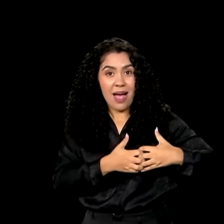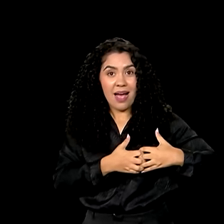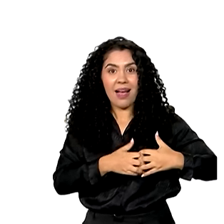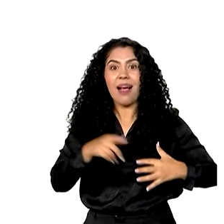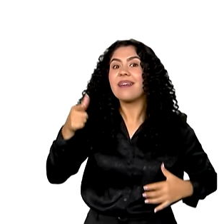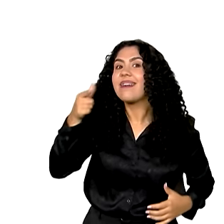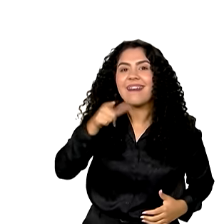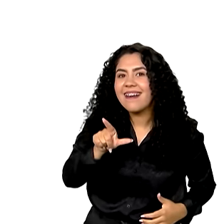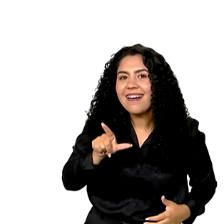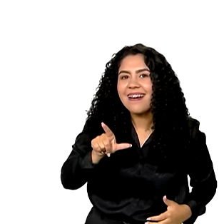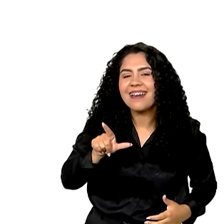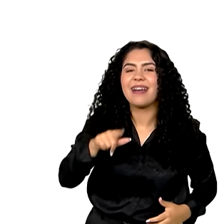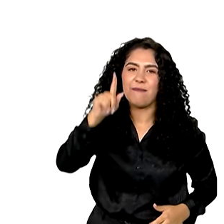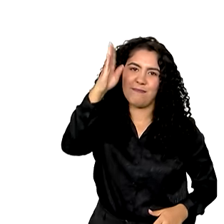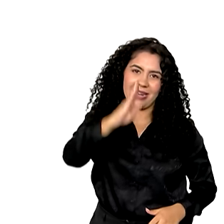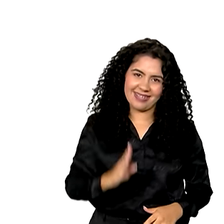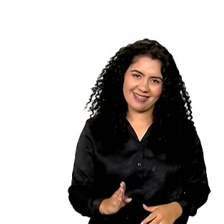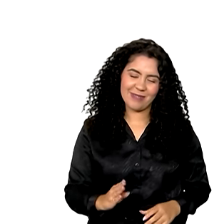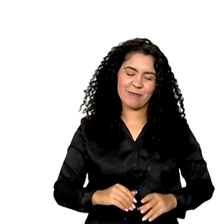é o Brasil.